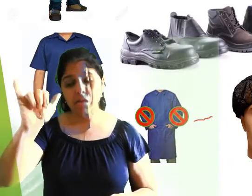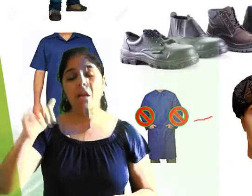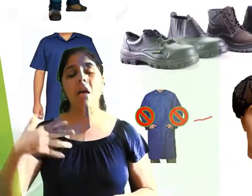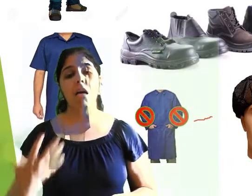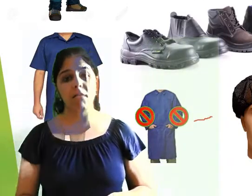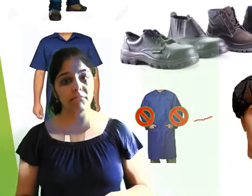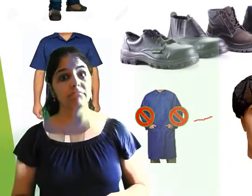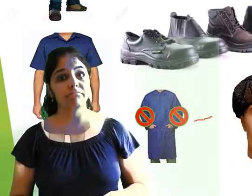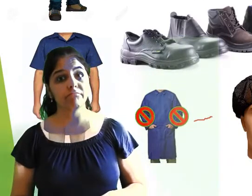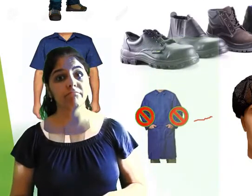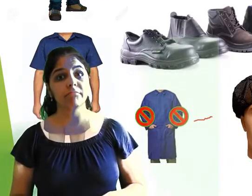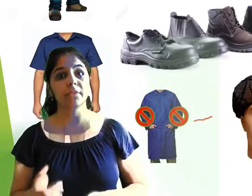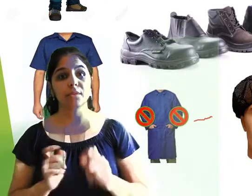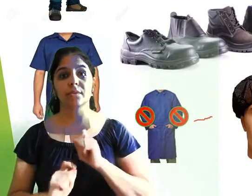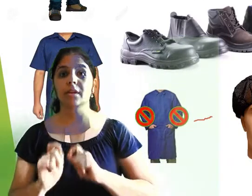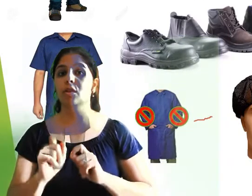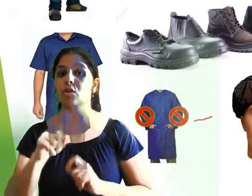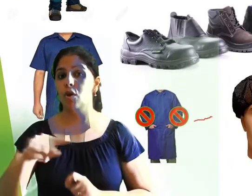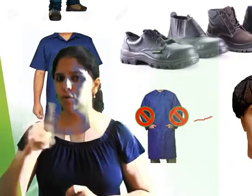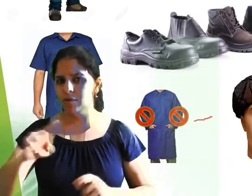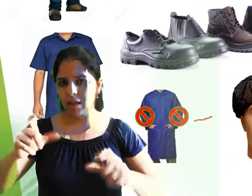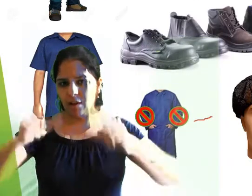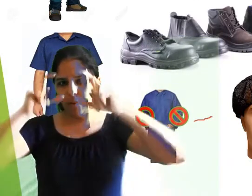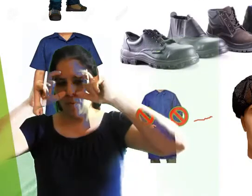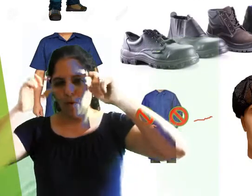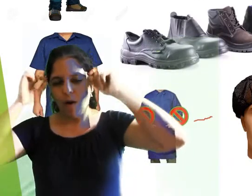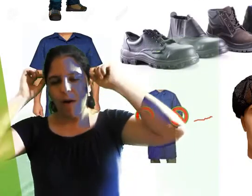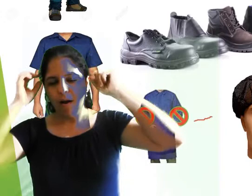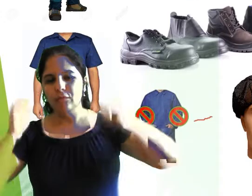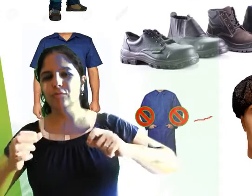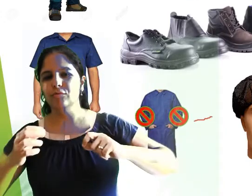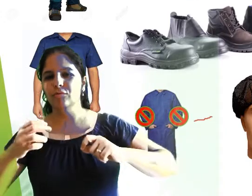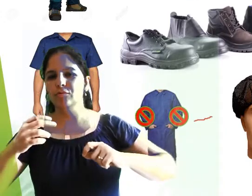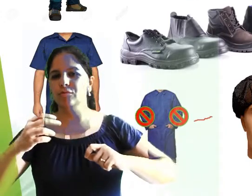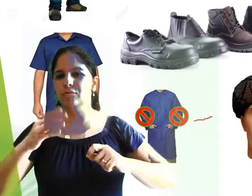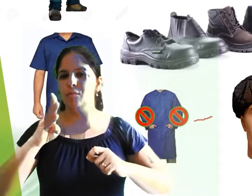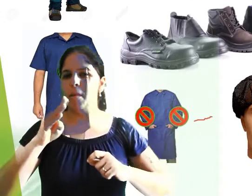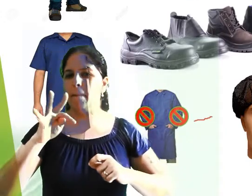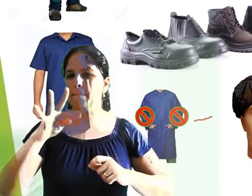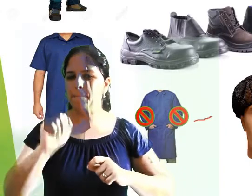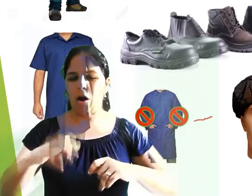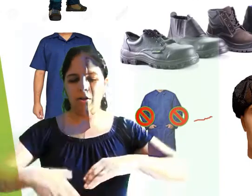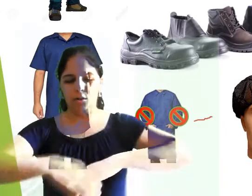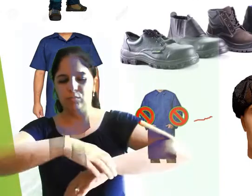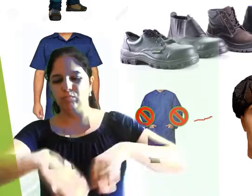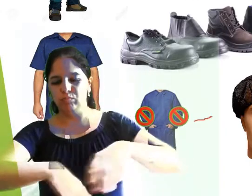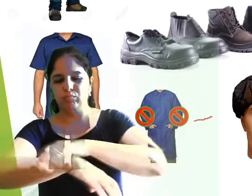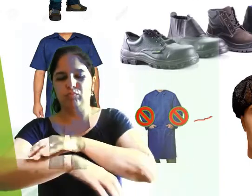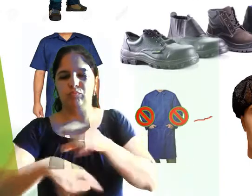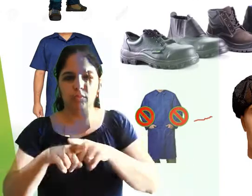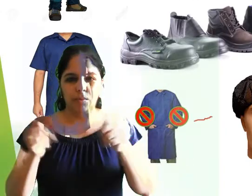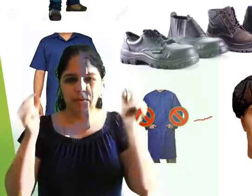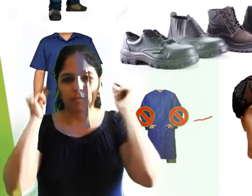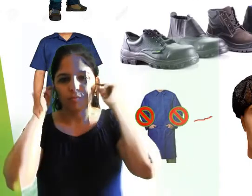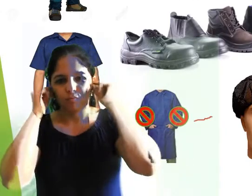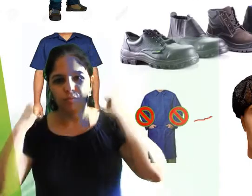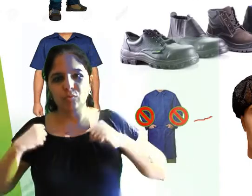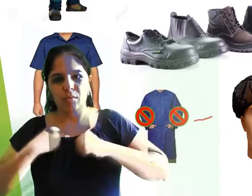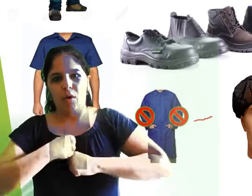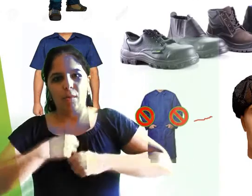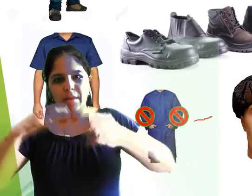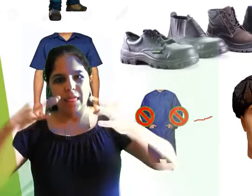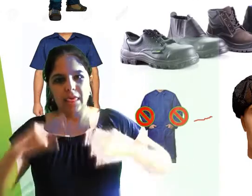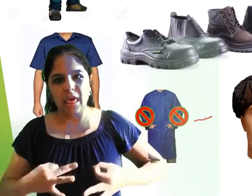acidente. Então, o fato da gente utilizar um óculos de segurança, uma bota, um protetor auricular,